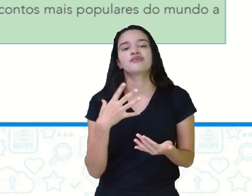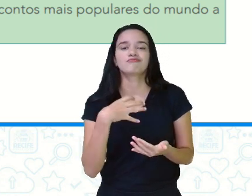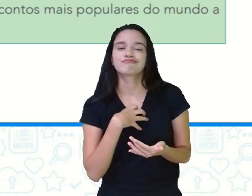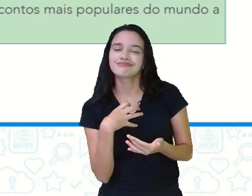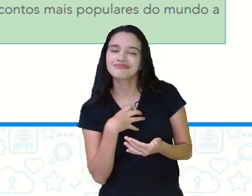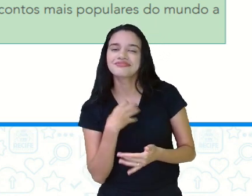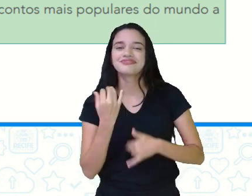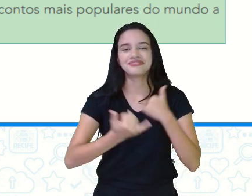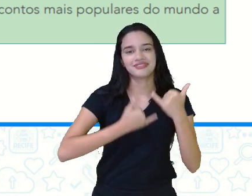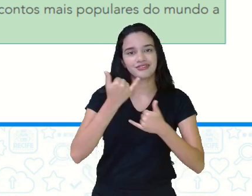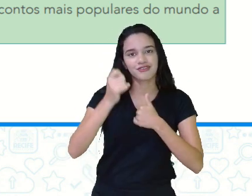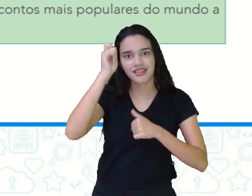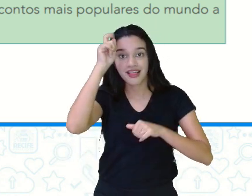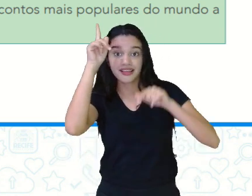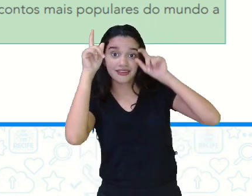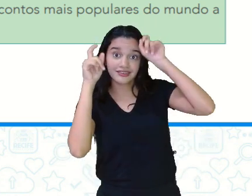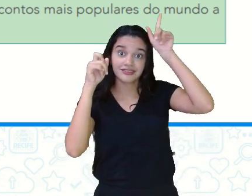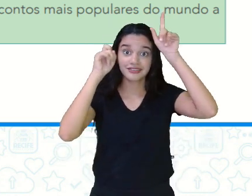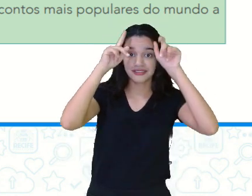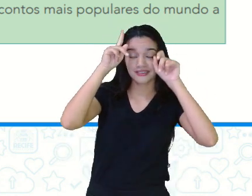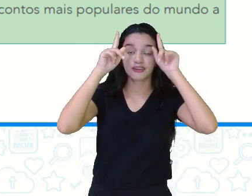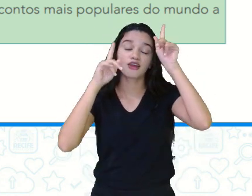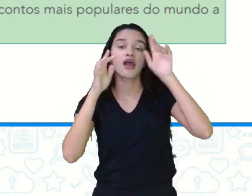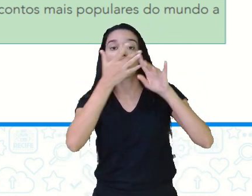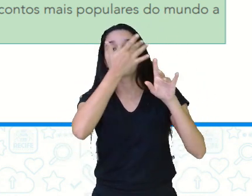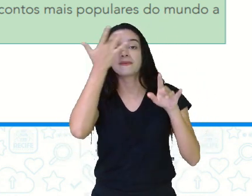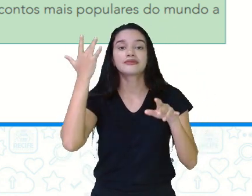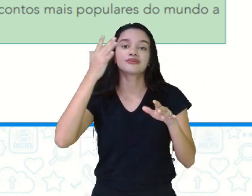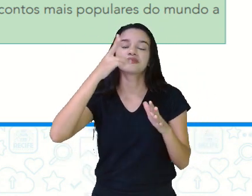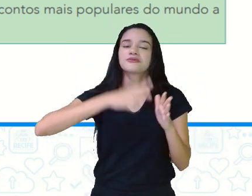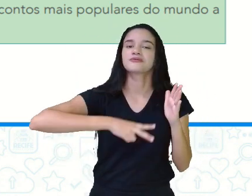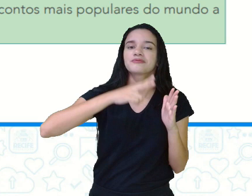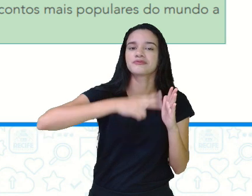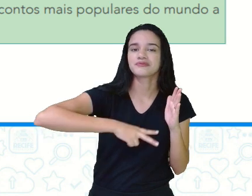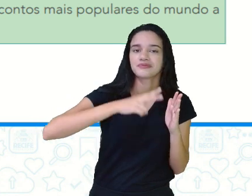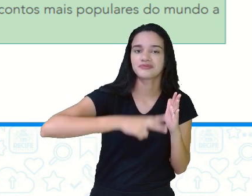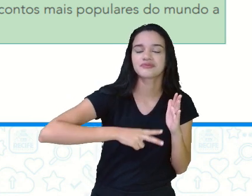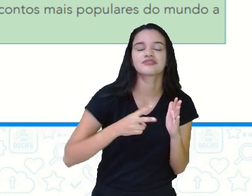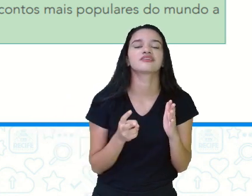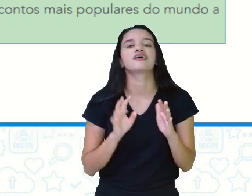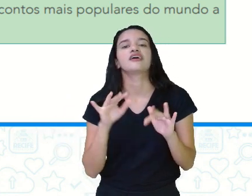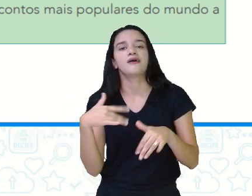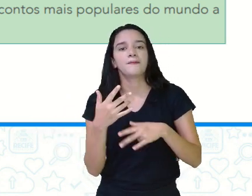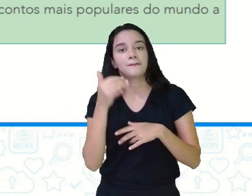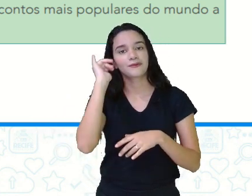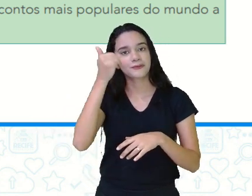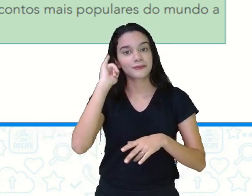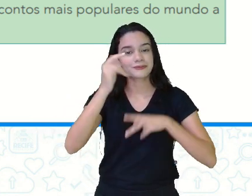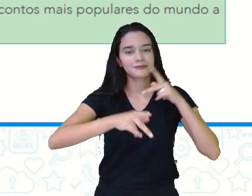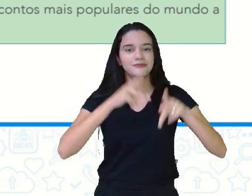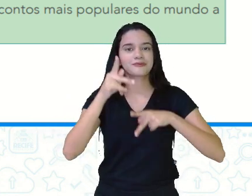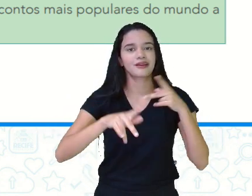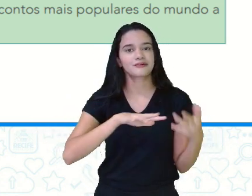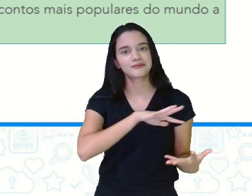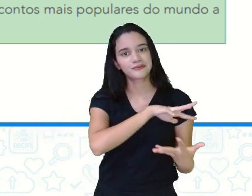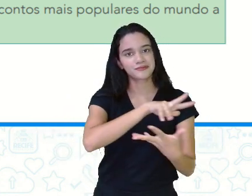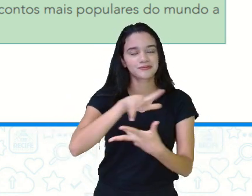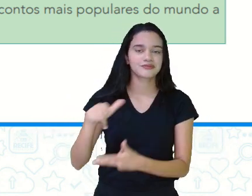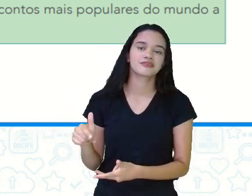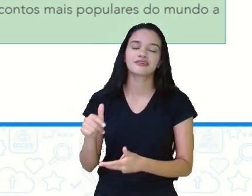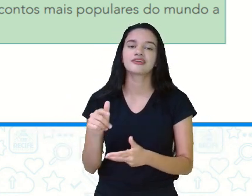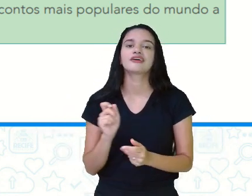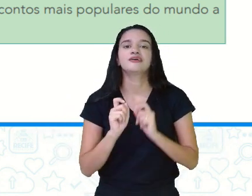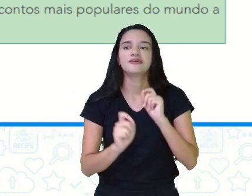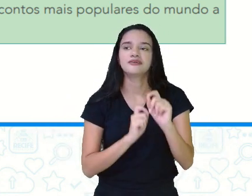e criativa, Toureiro faz os leitores reviverem alguns dos contos mais populares do mundo a partir da